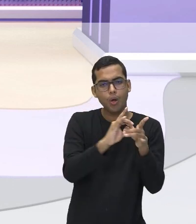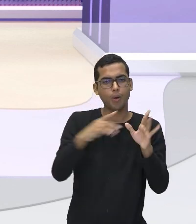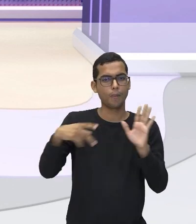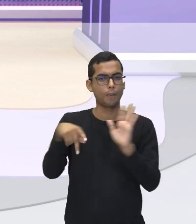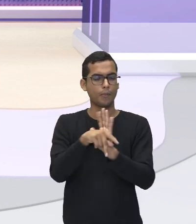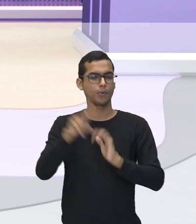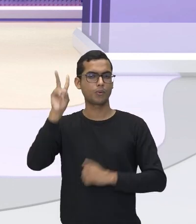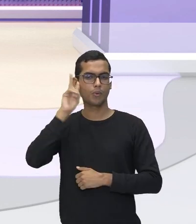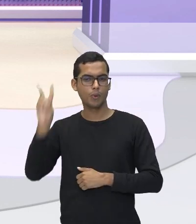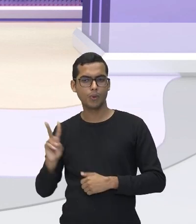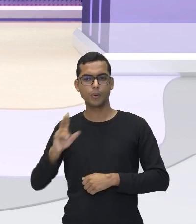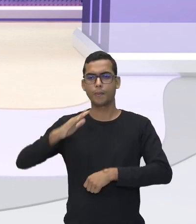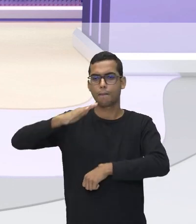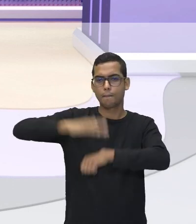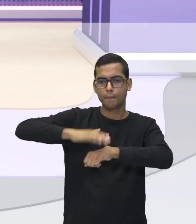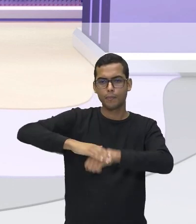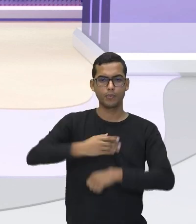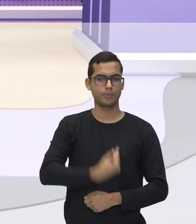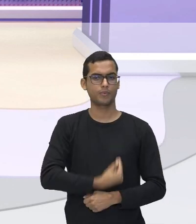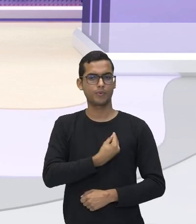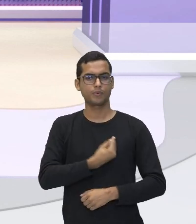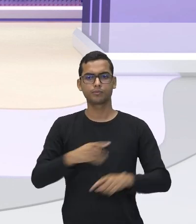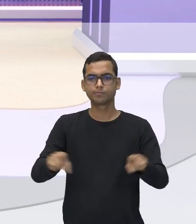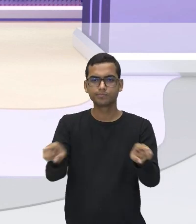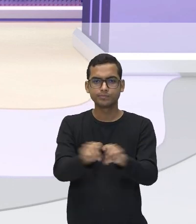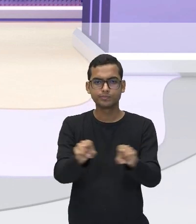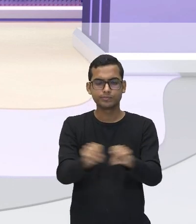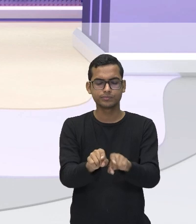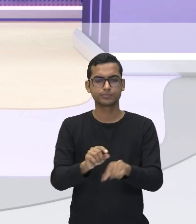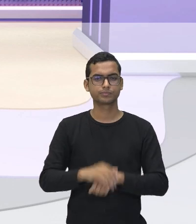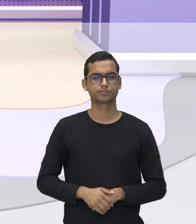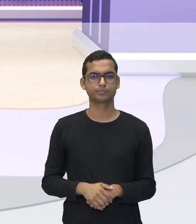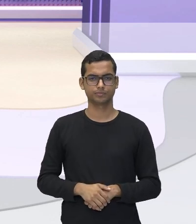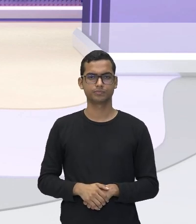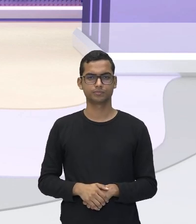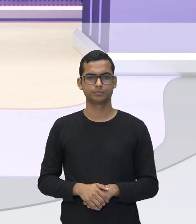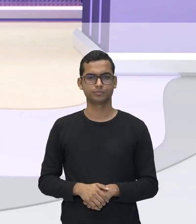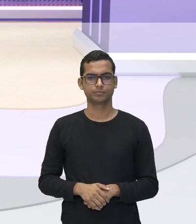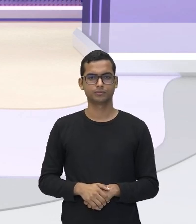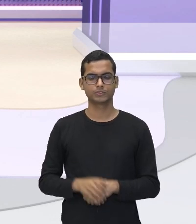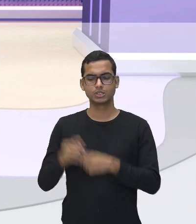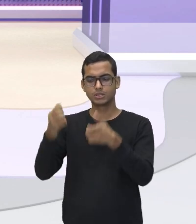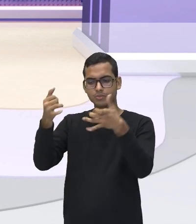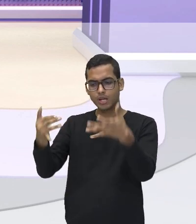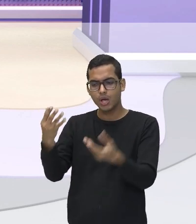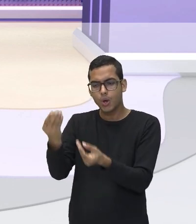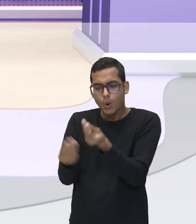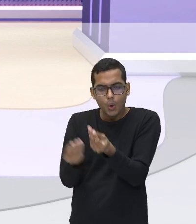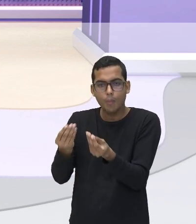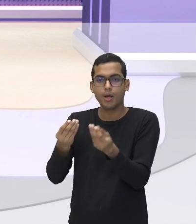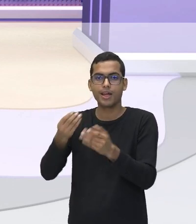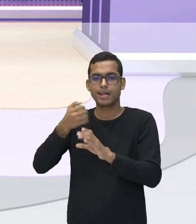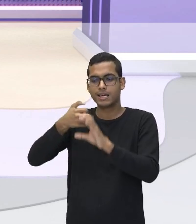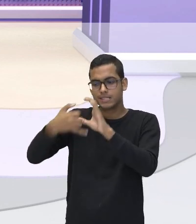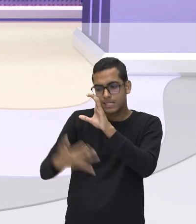o porquê que eles são daquele jeito, não são de outro jeito. É uma forma de